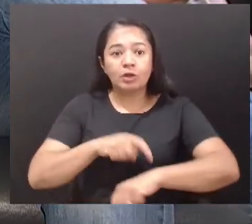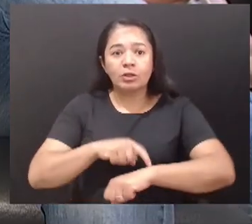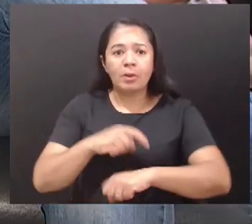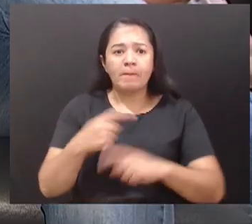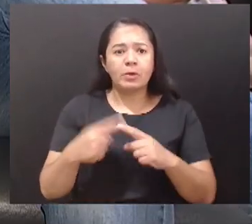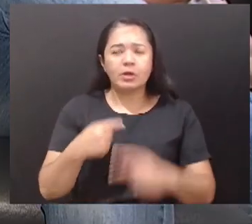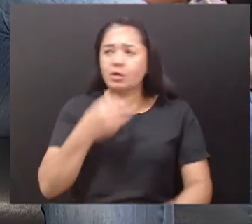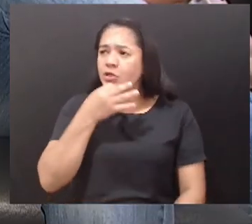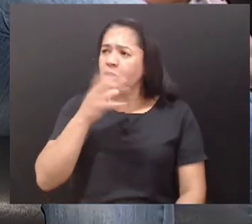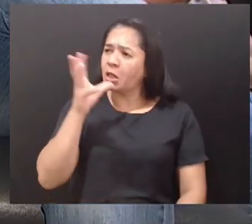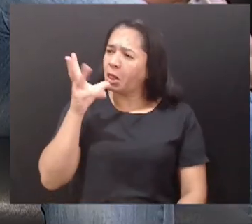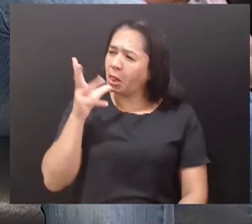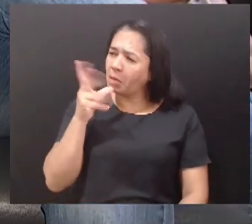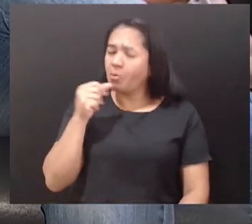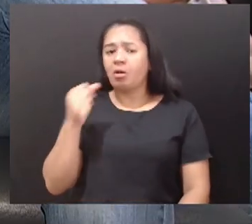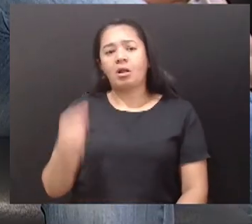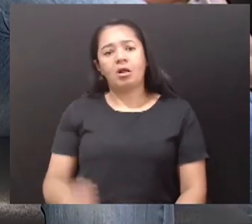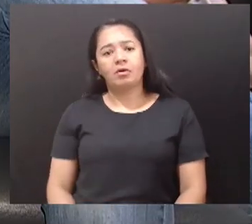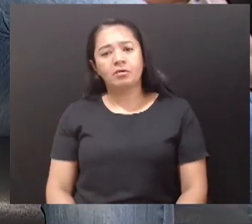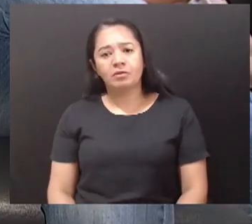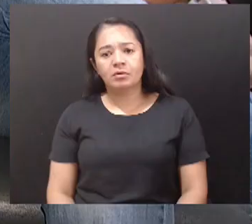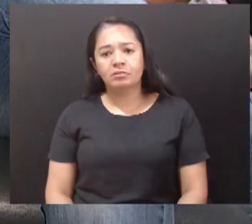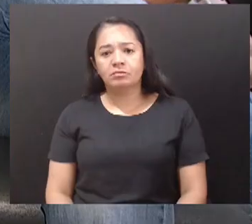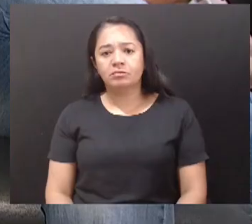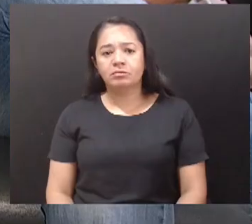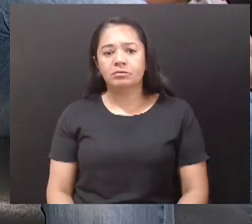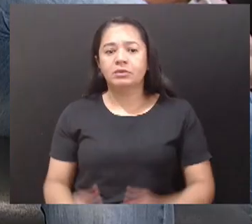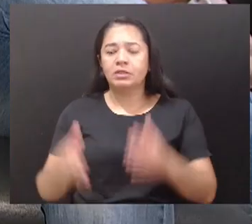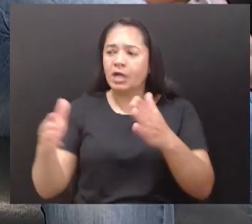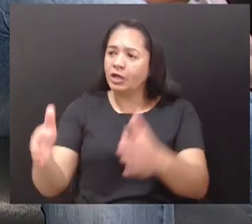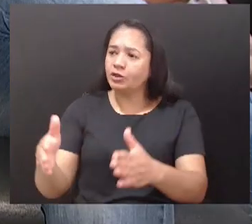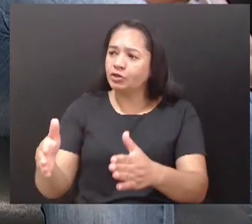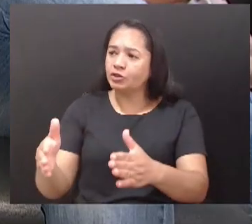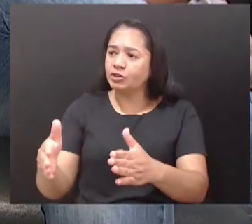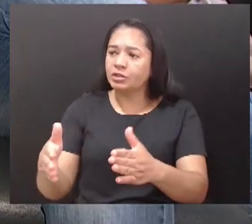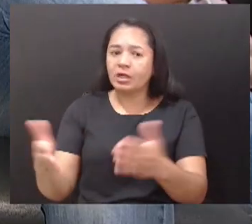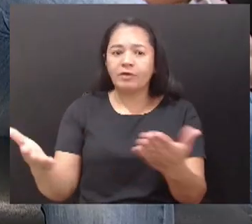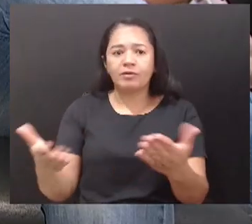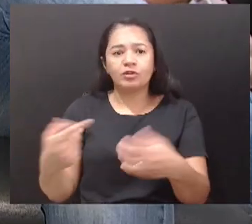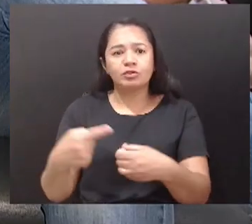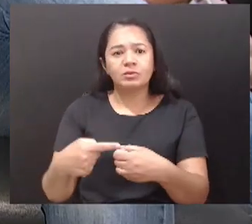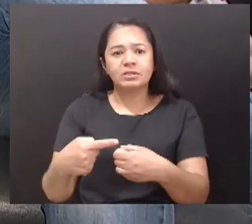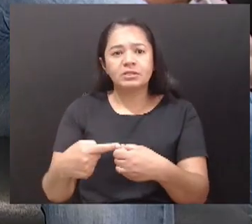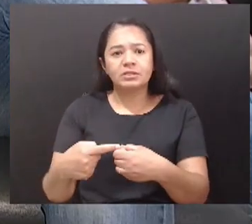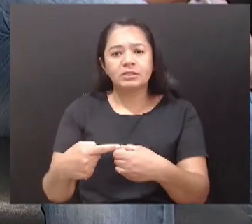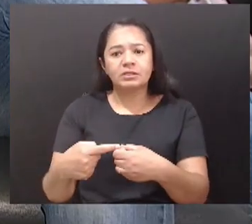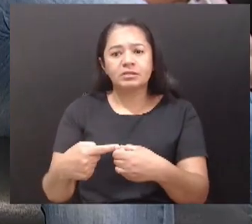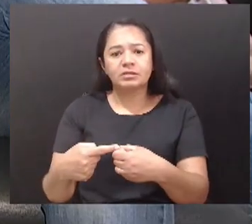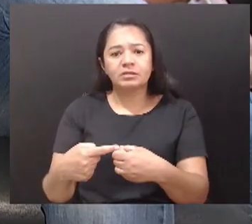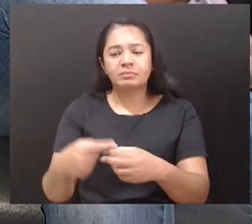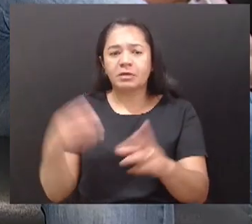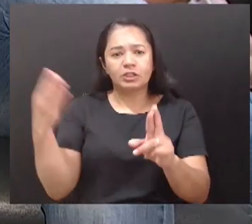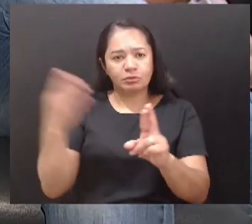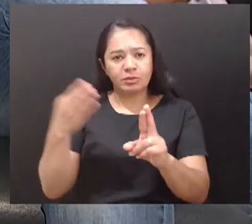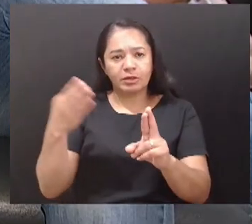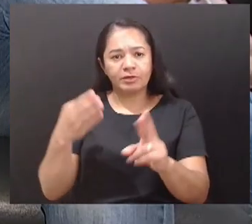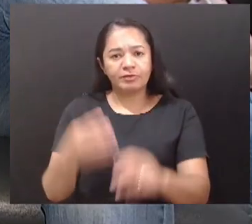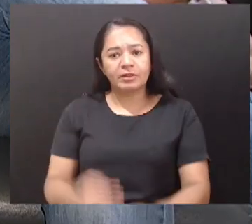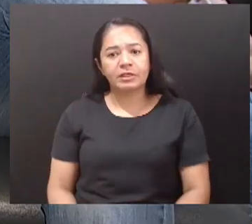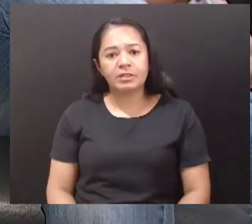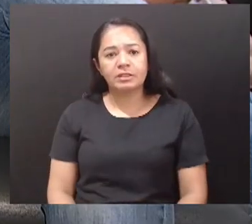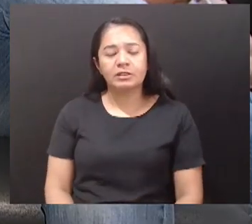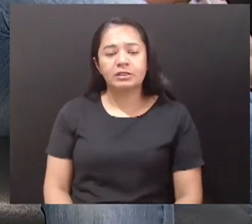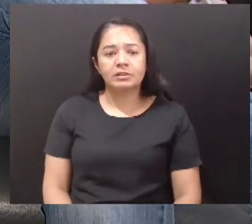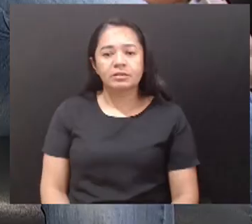black. Tá. Aí onde cheguei num salão chamado de Social na cidade, que hoje não existe mais, mas era uma referência também na cidade. Aí eu